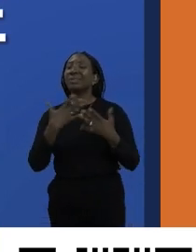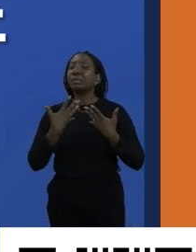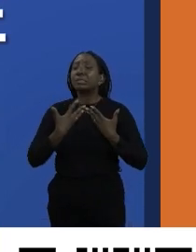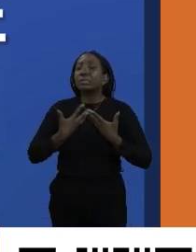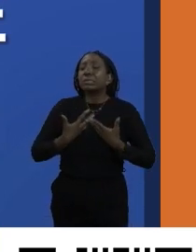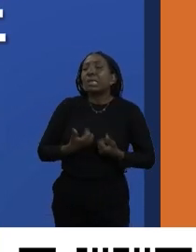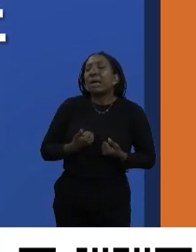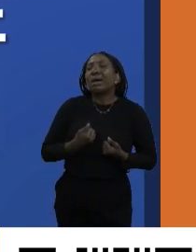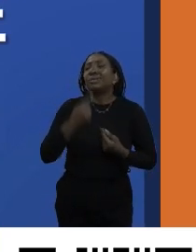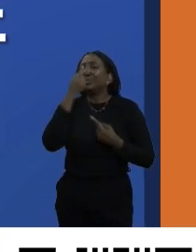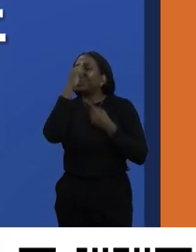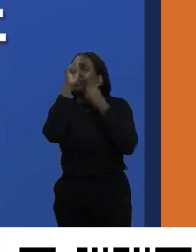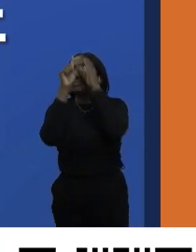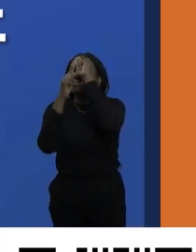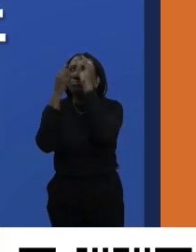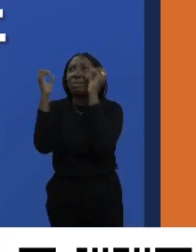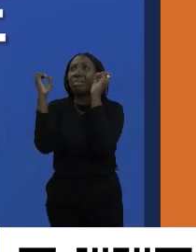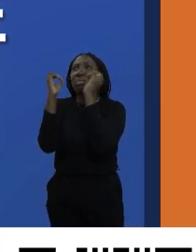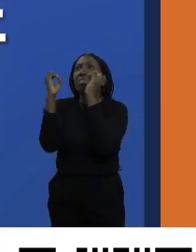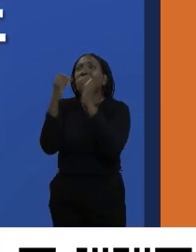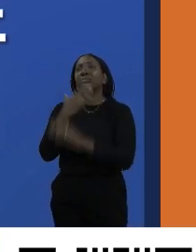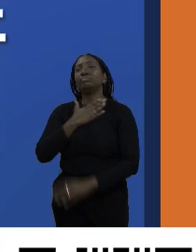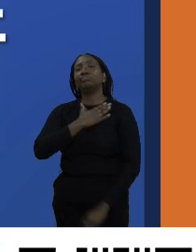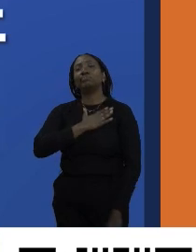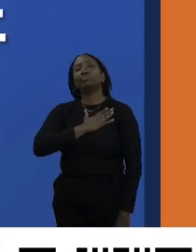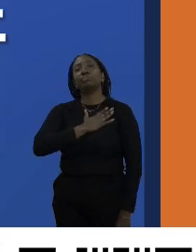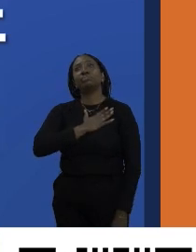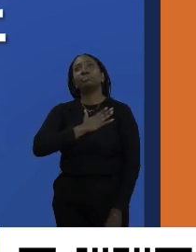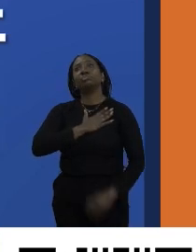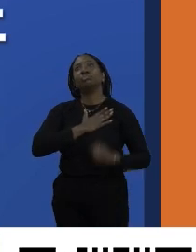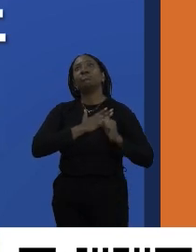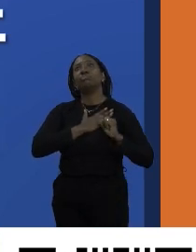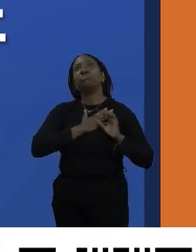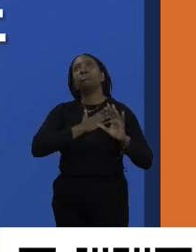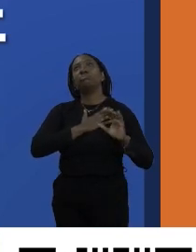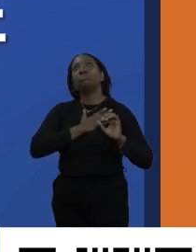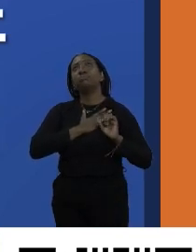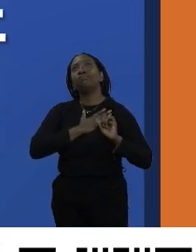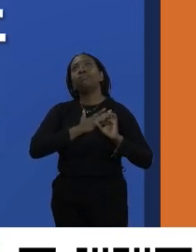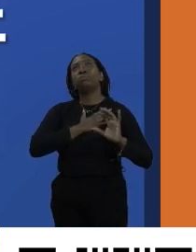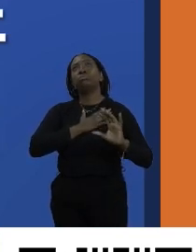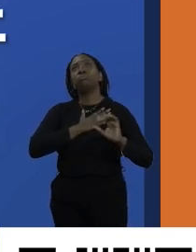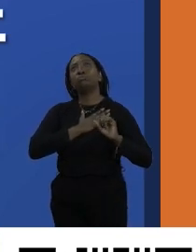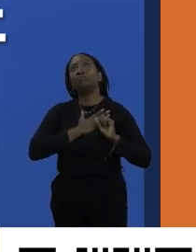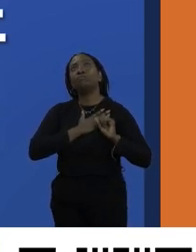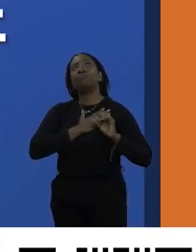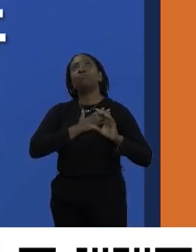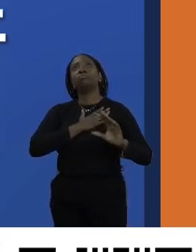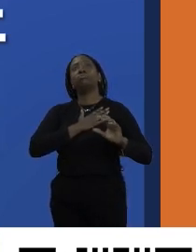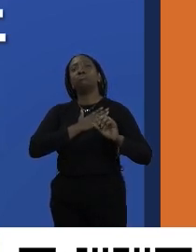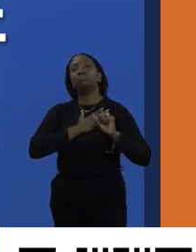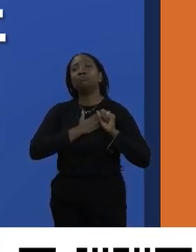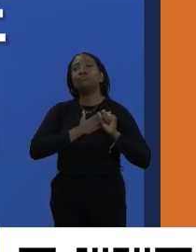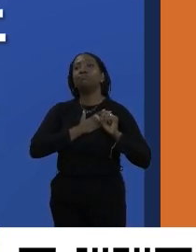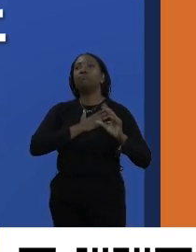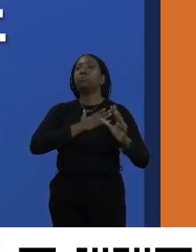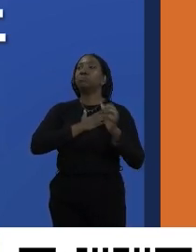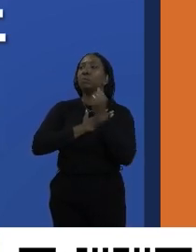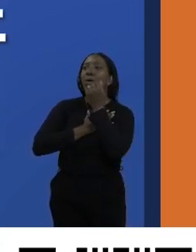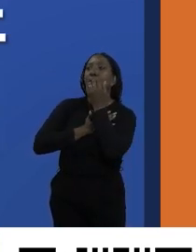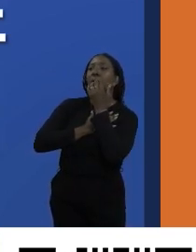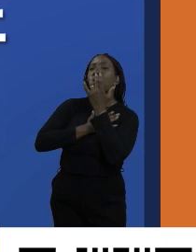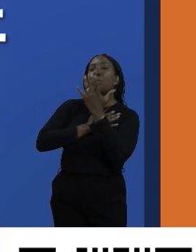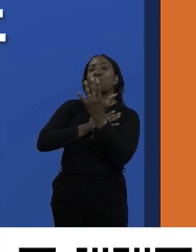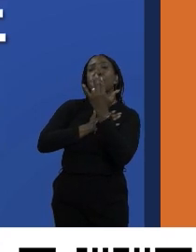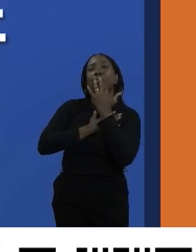faltando criatividade, bota uma mão no peito, imagine uma cor. Essa energia tem cor, a cor que vocês quiserem. Imagina